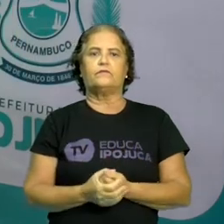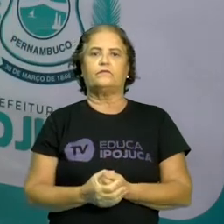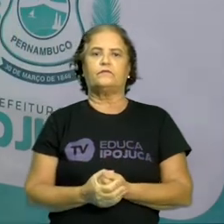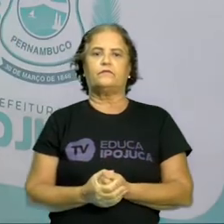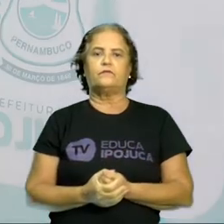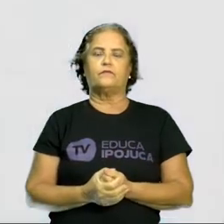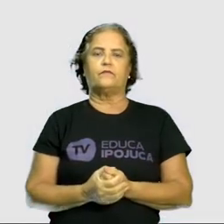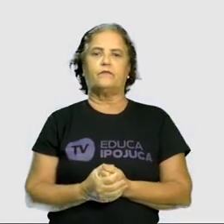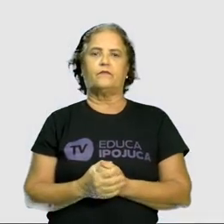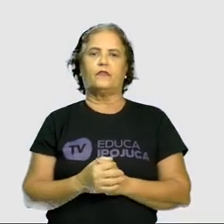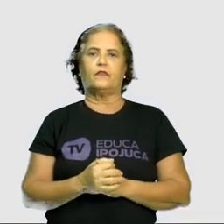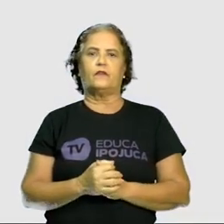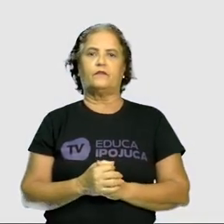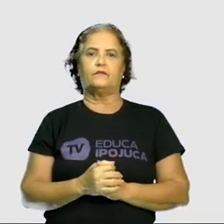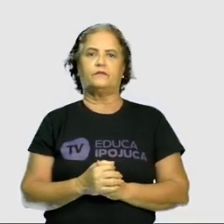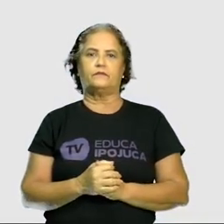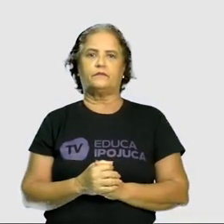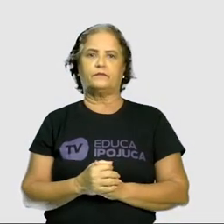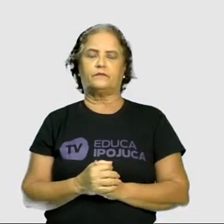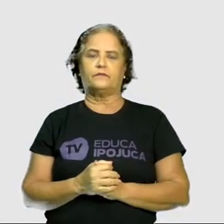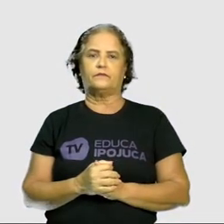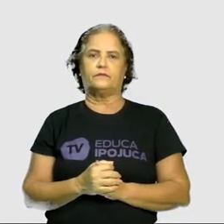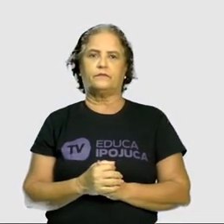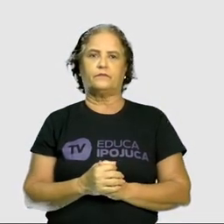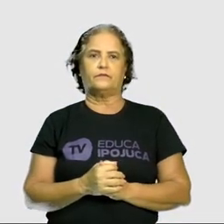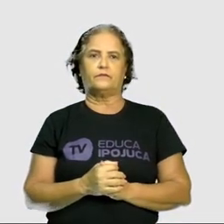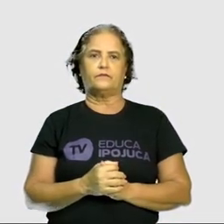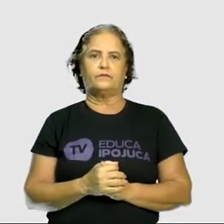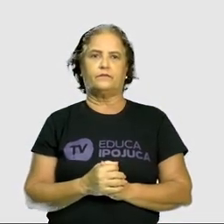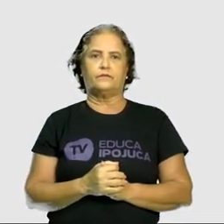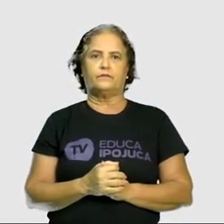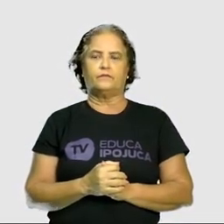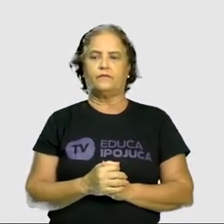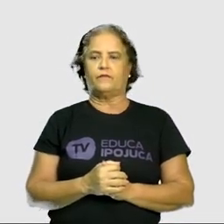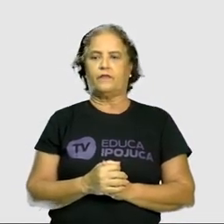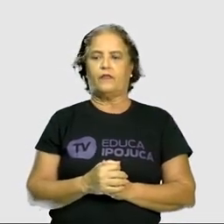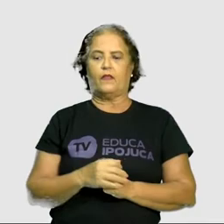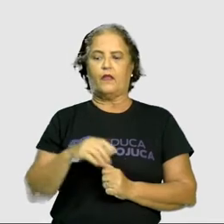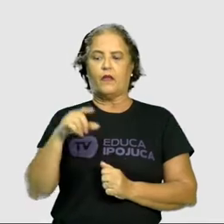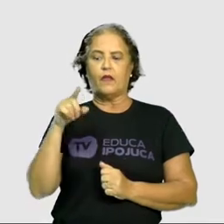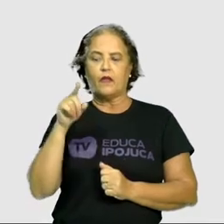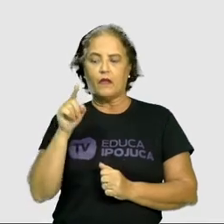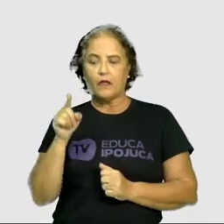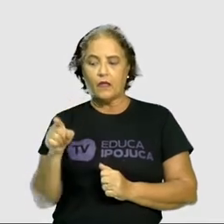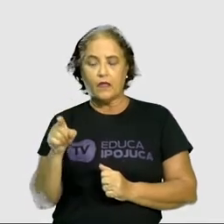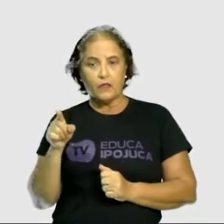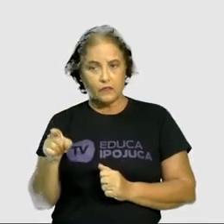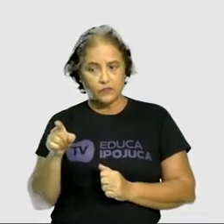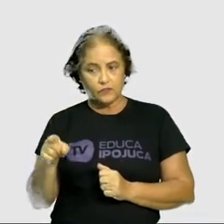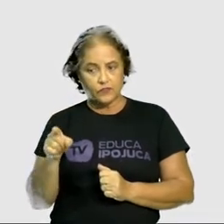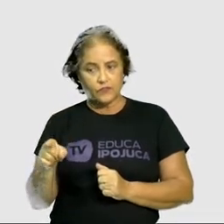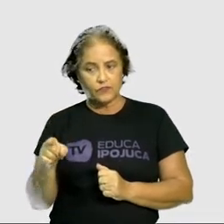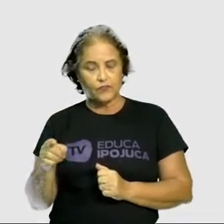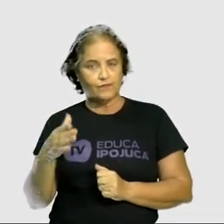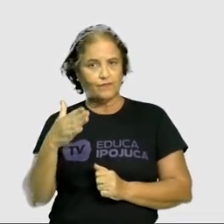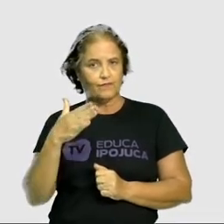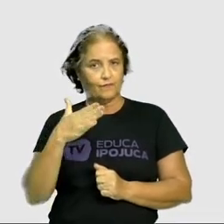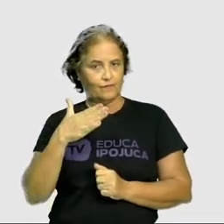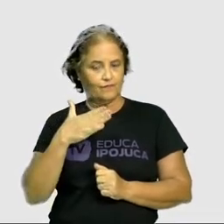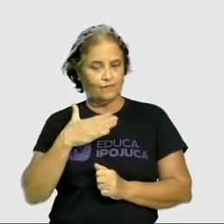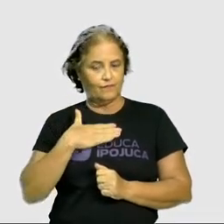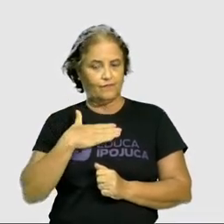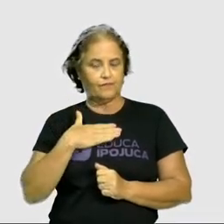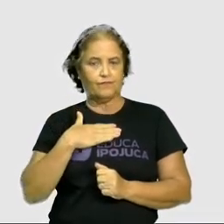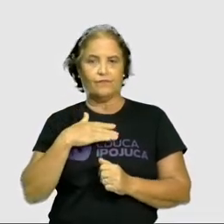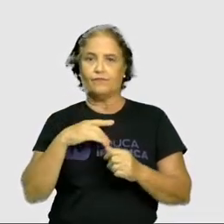a beleza dissesse My Pen Esta é minha caneta A caneta